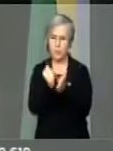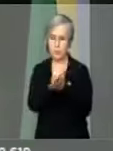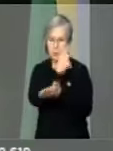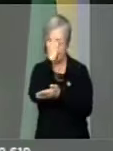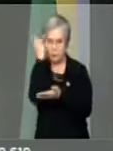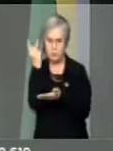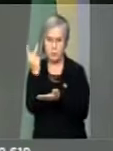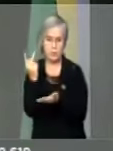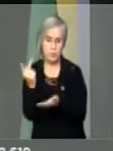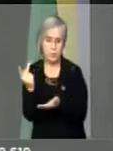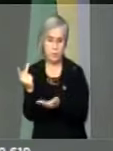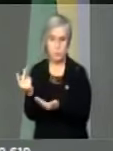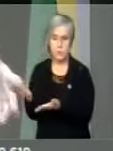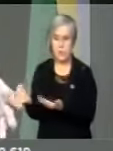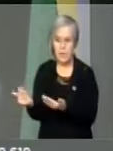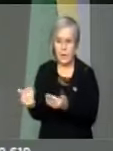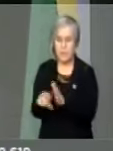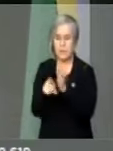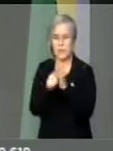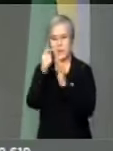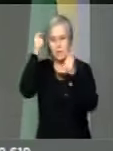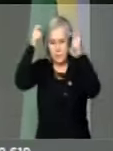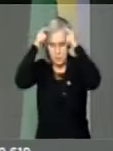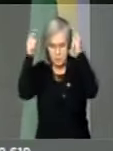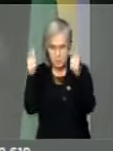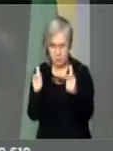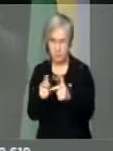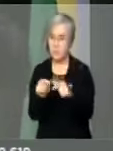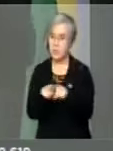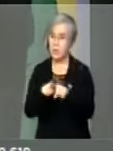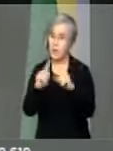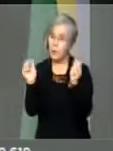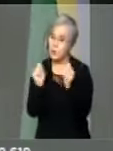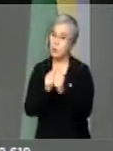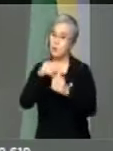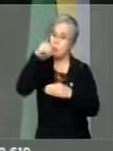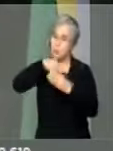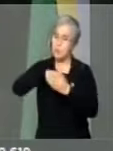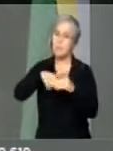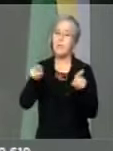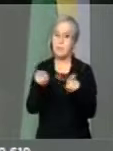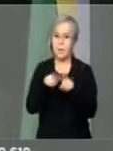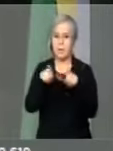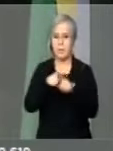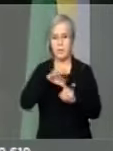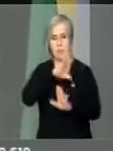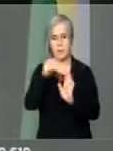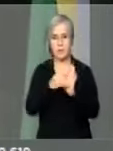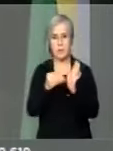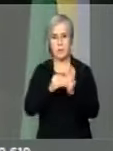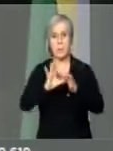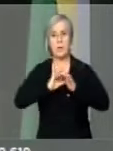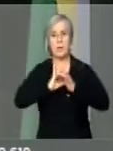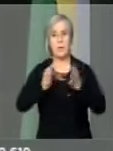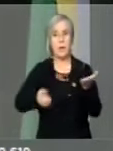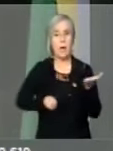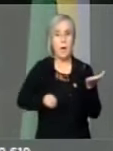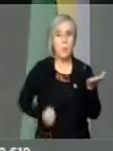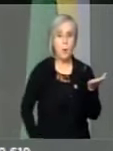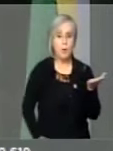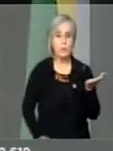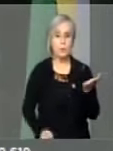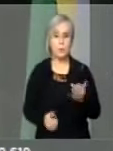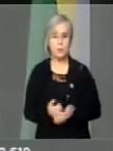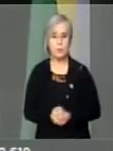daquelas crianças infectadas com Zika vírus, com microcefalia, mas entre elas também foi colocada ali a liberação do aborto no caso